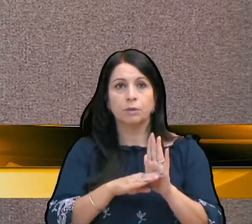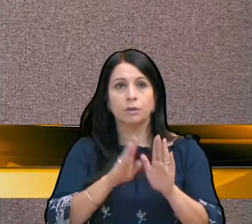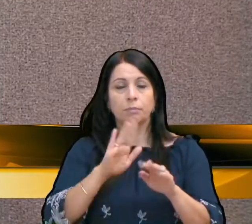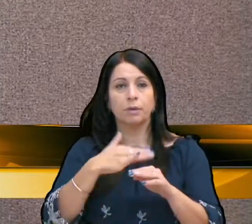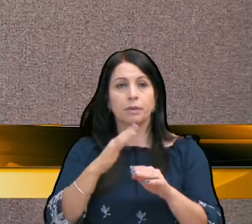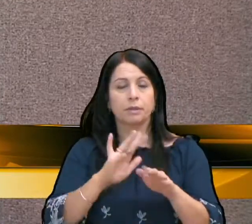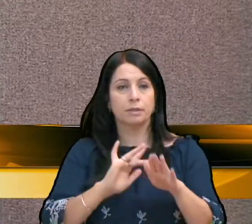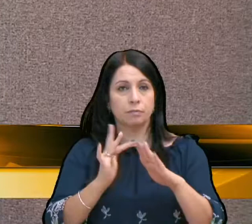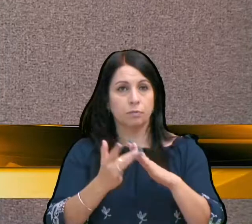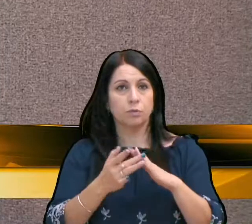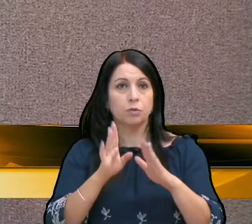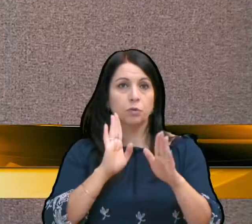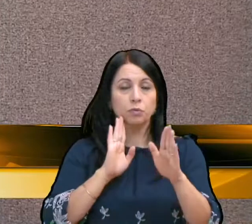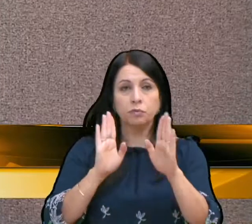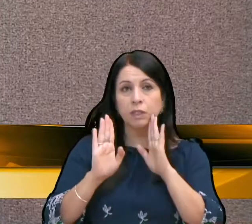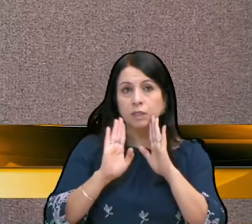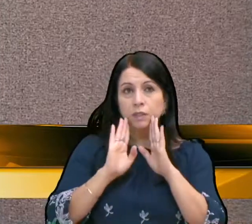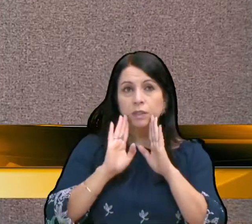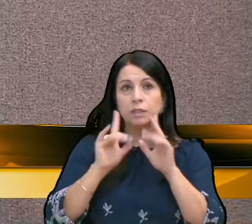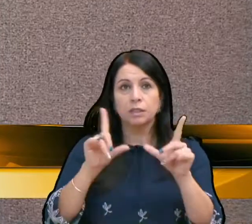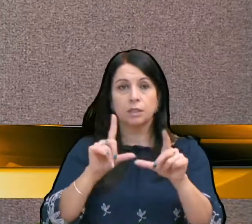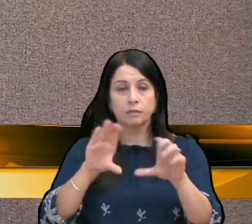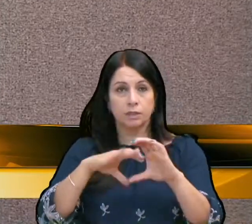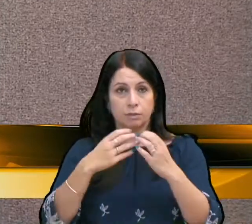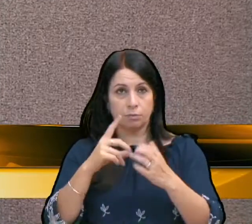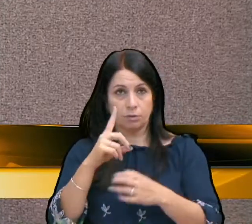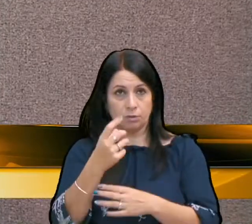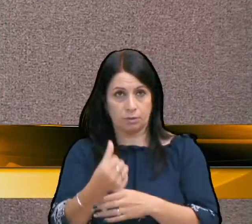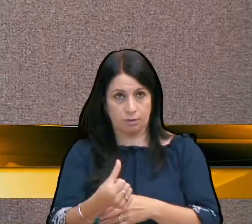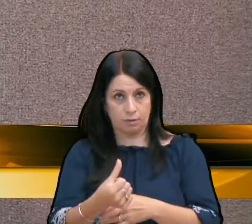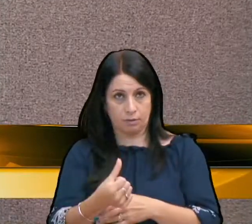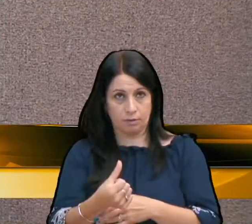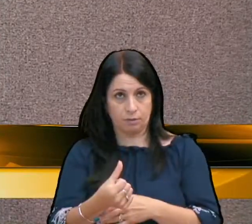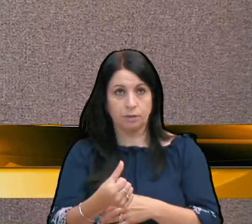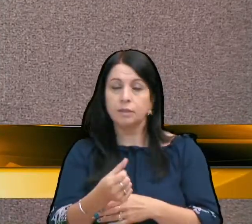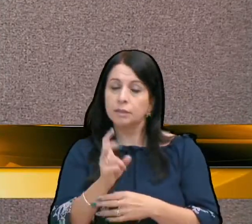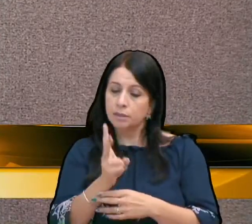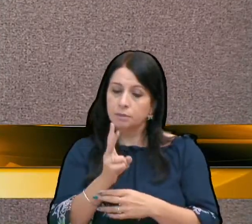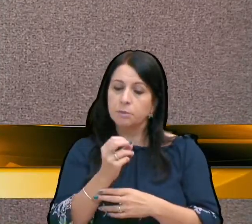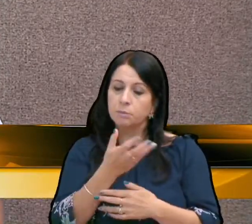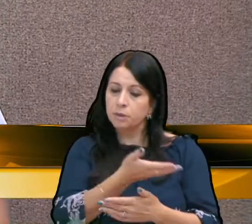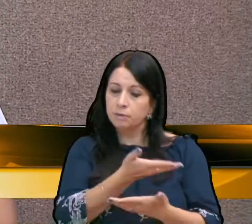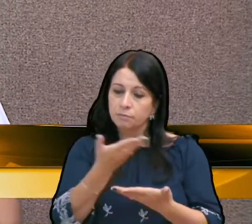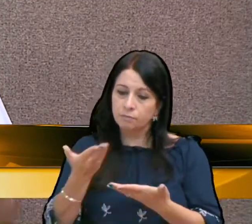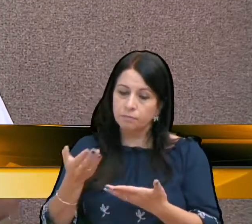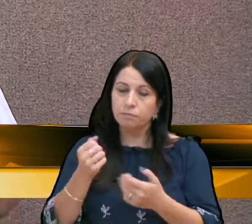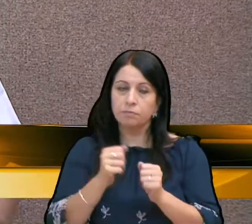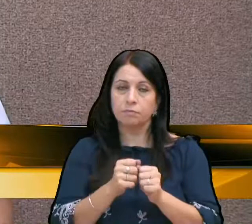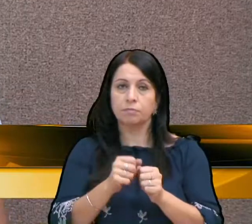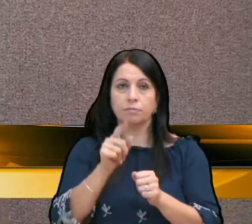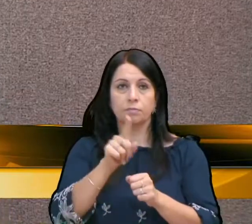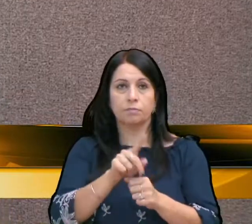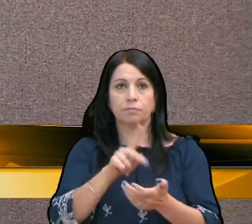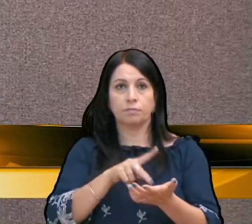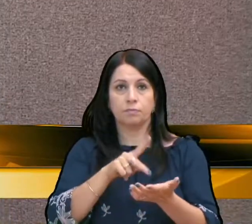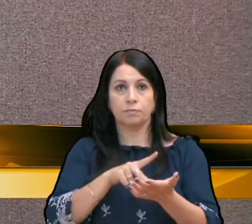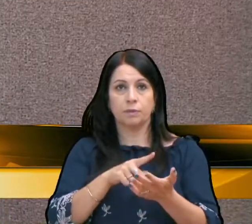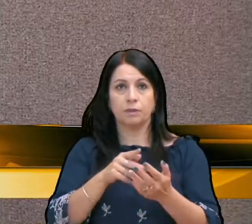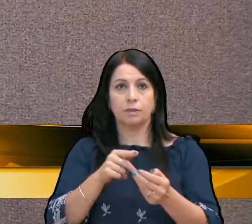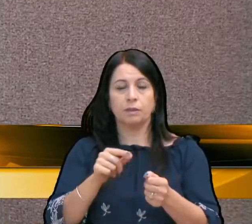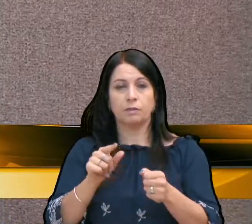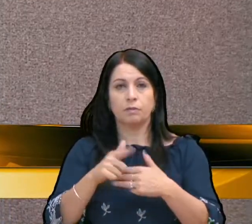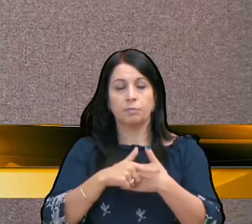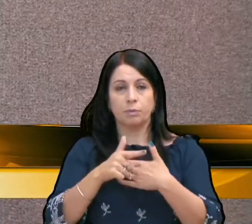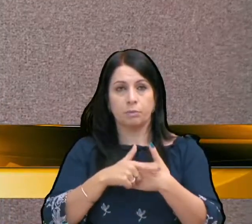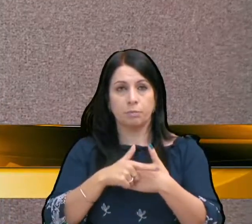redes sociais, do Facebook e na TV Câmara, canal 16. Então sejam, sempre que vierem aqui, todos bem-vindos para verdadeiramente acompanhar o papel